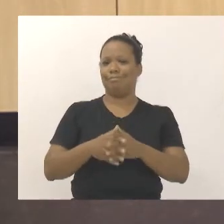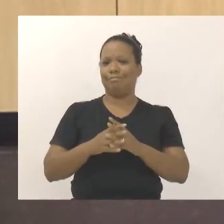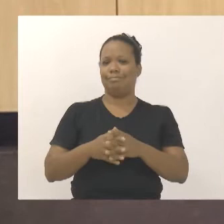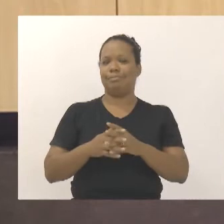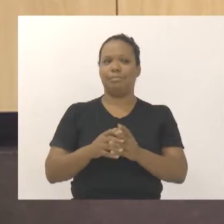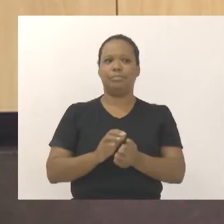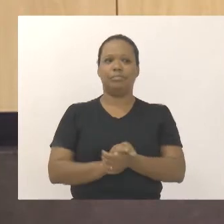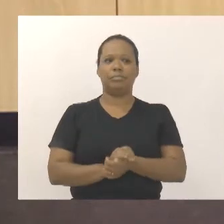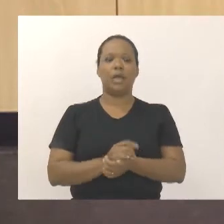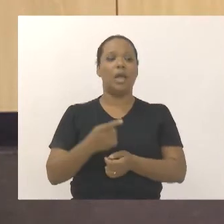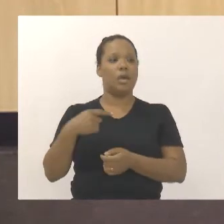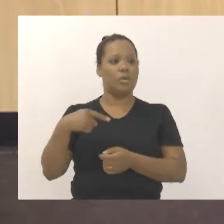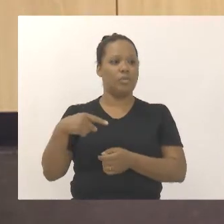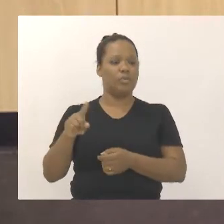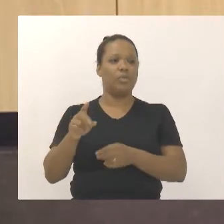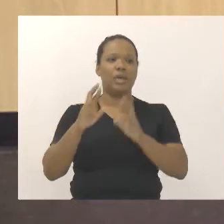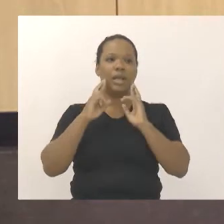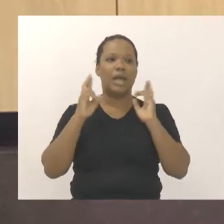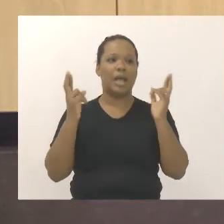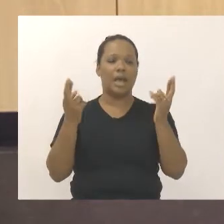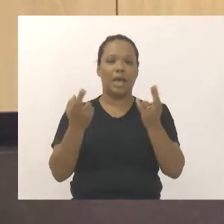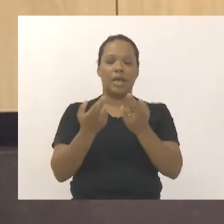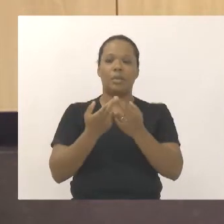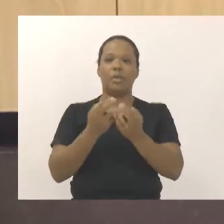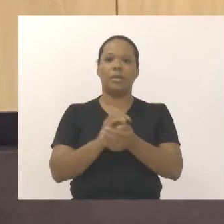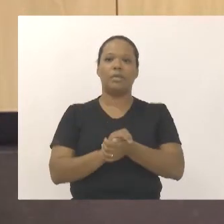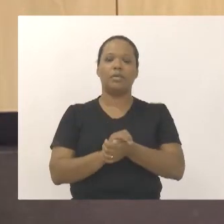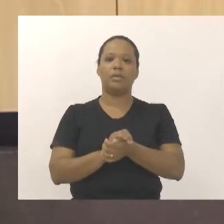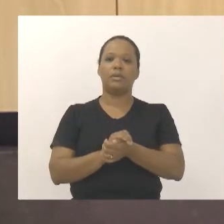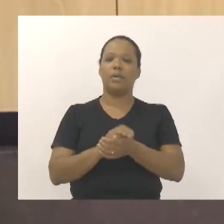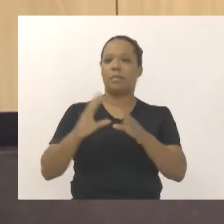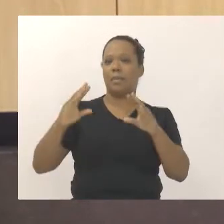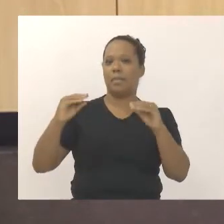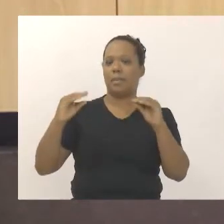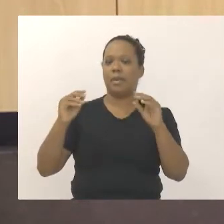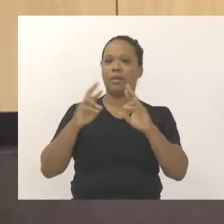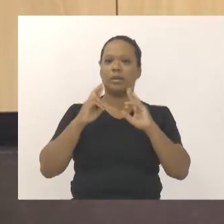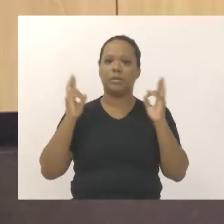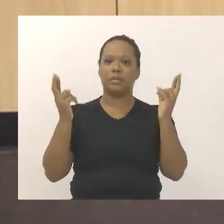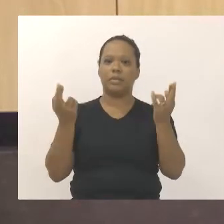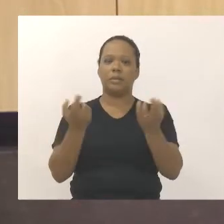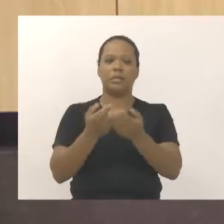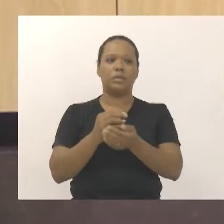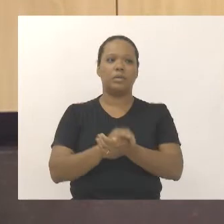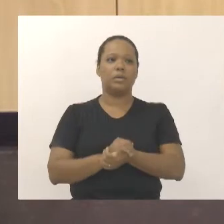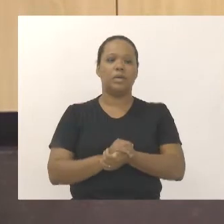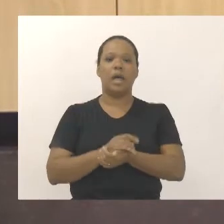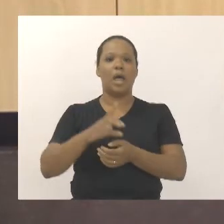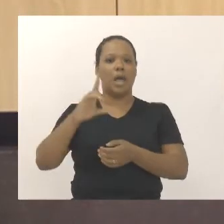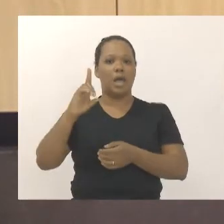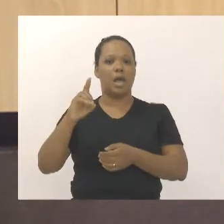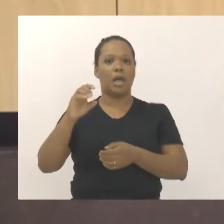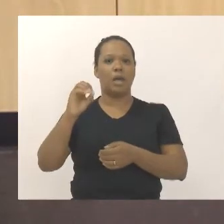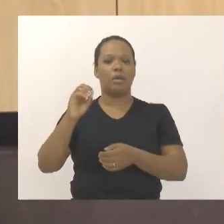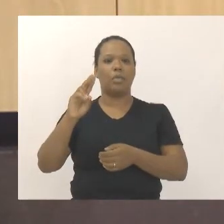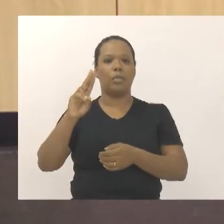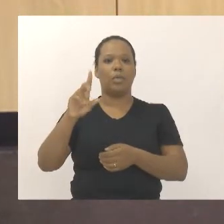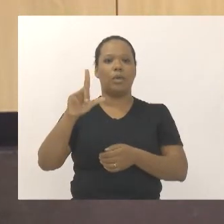Eu estive na reunião com a roda de conversa ali do Bebê do Bem, né, as doulas, eu estive